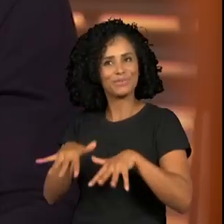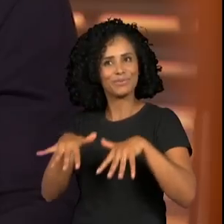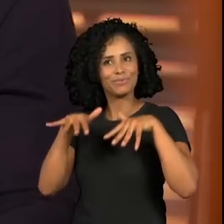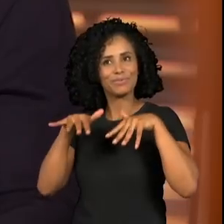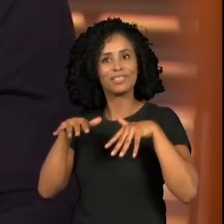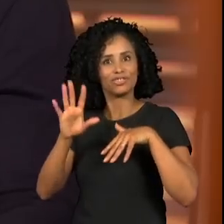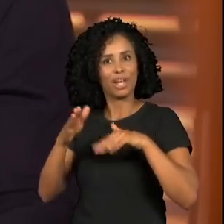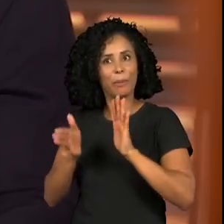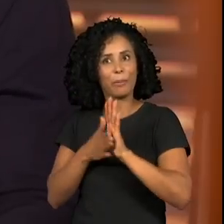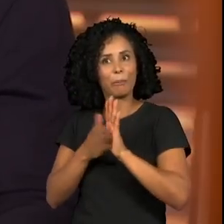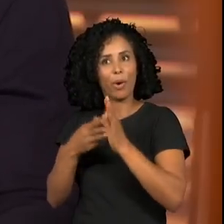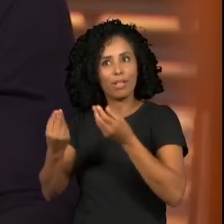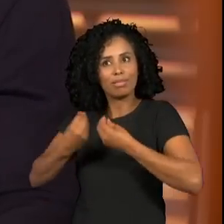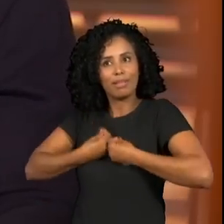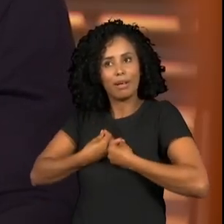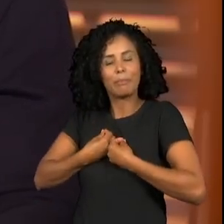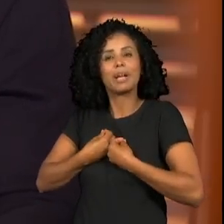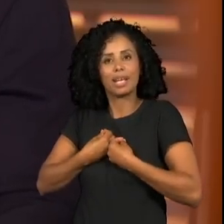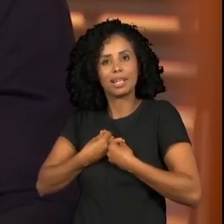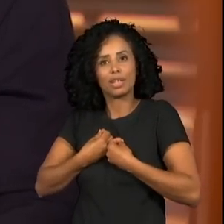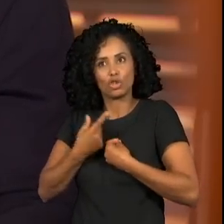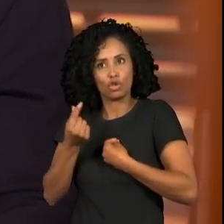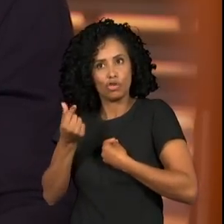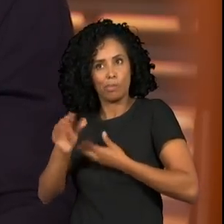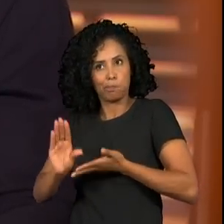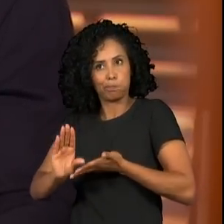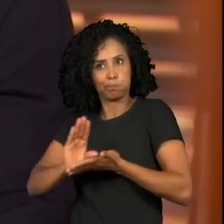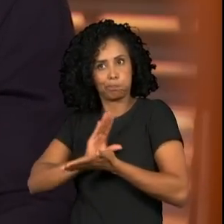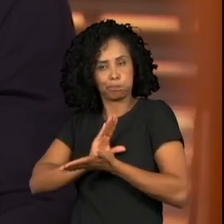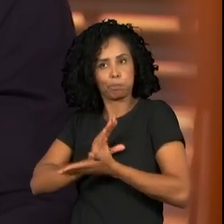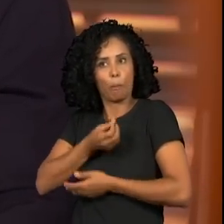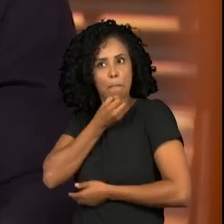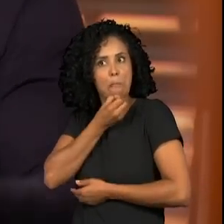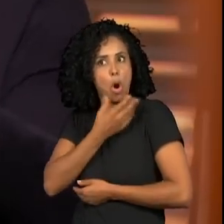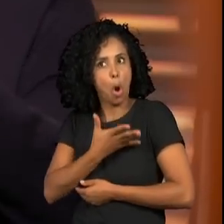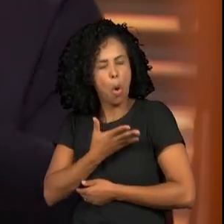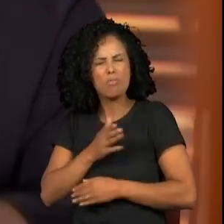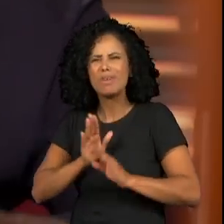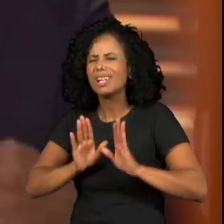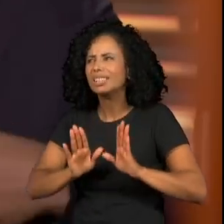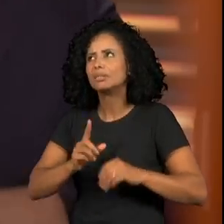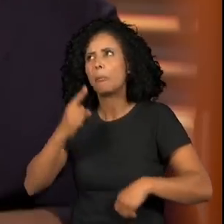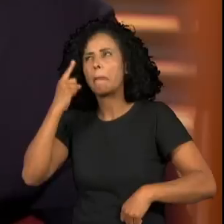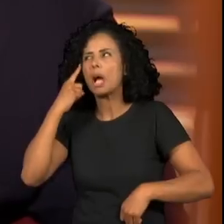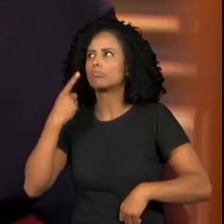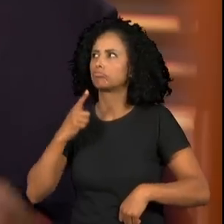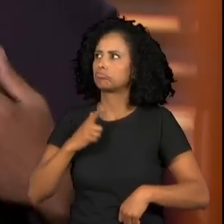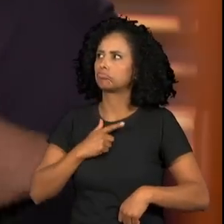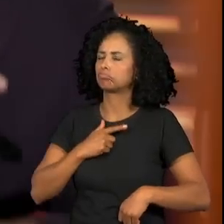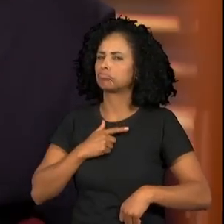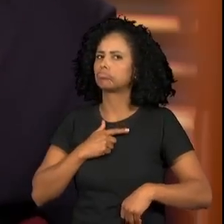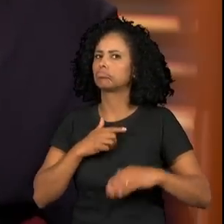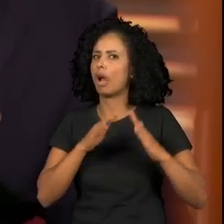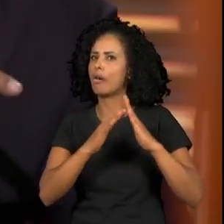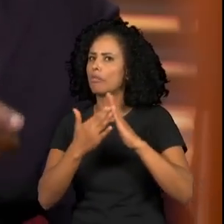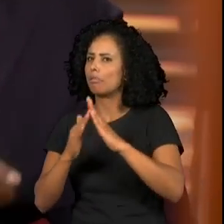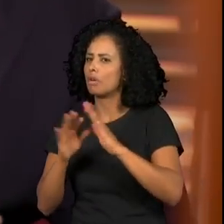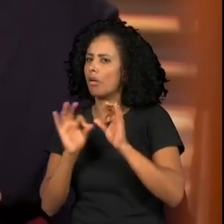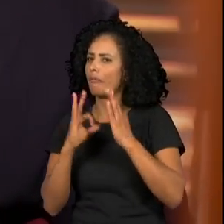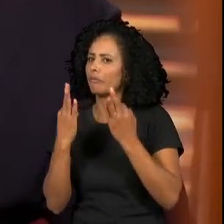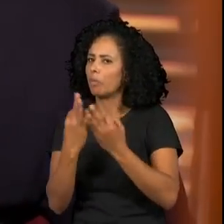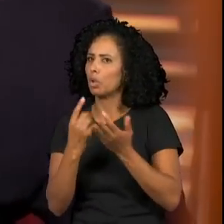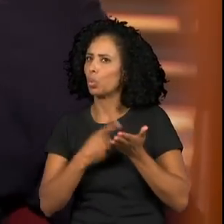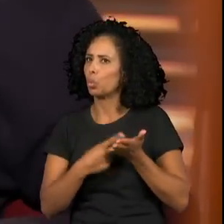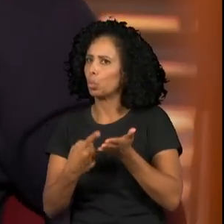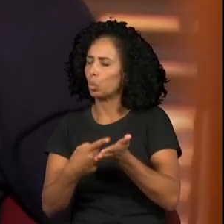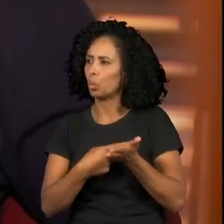época. Pô, ia ser um dinheiro bom que eu e Celso pegaríamos. Mas a gente tinha um compromisso com as famílias, as pessoas que se deixaram